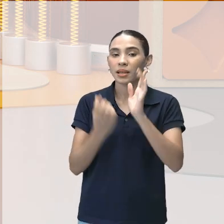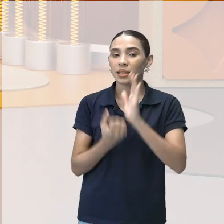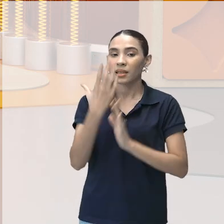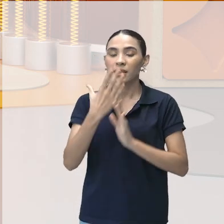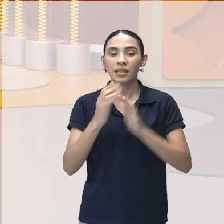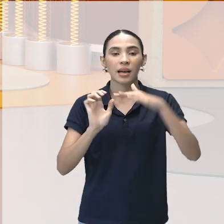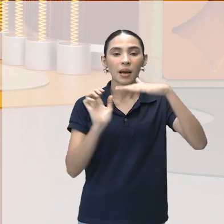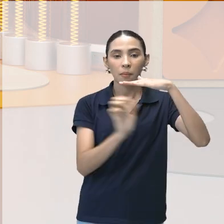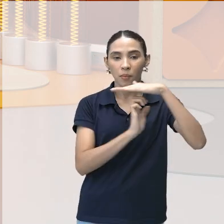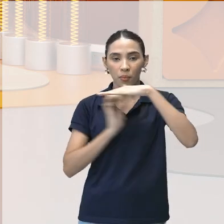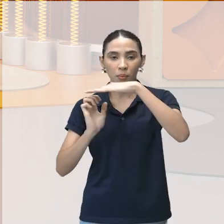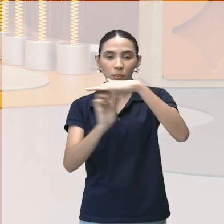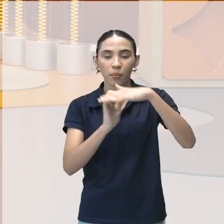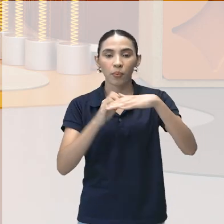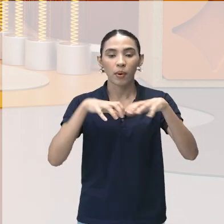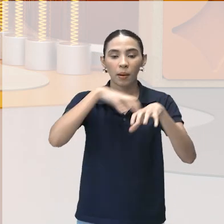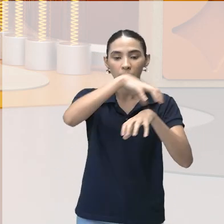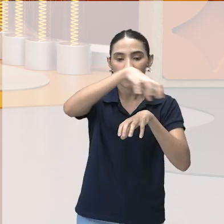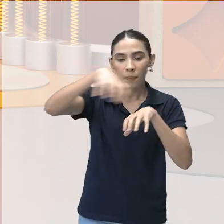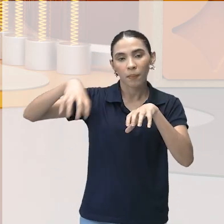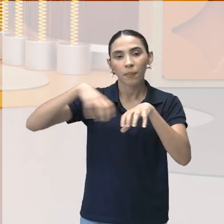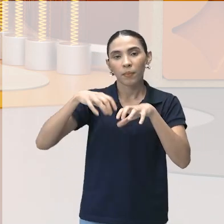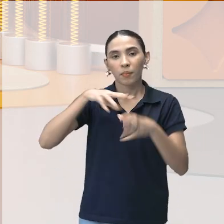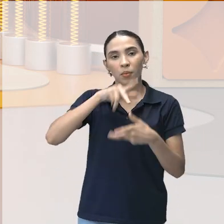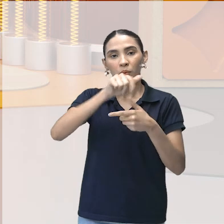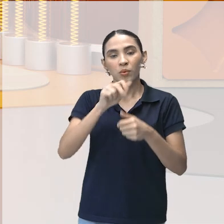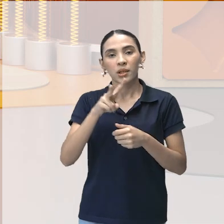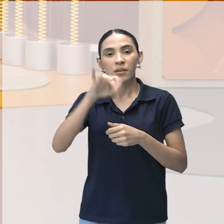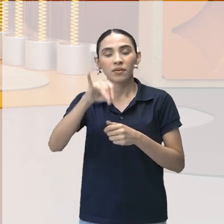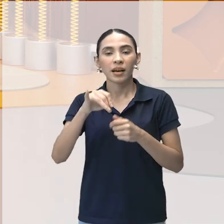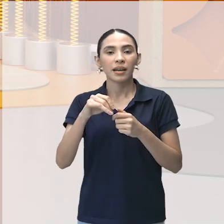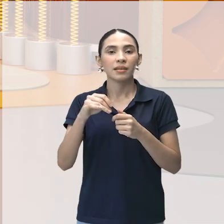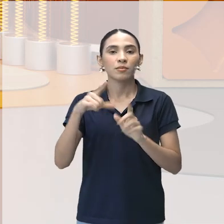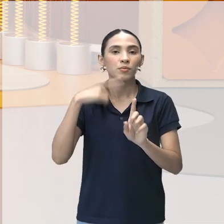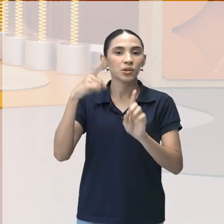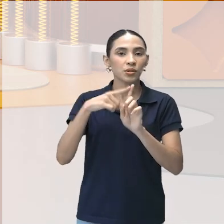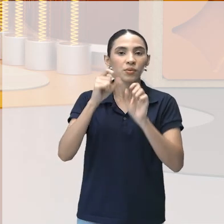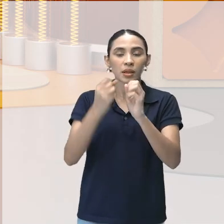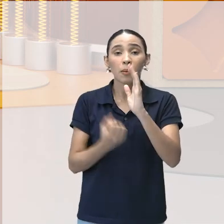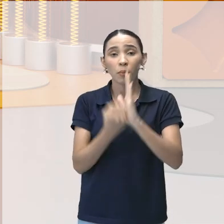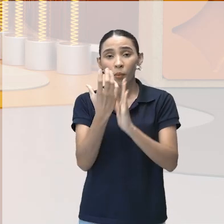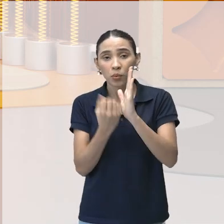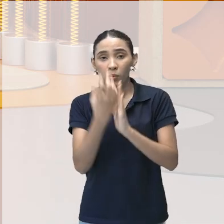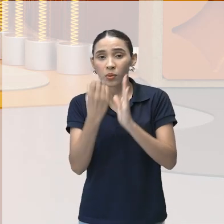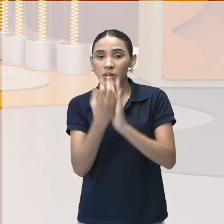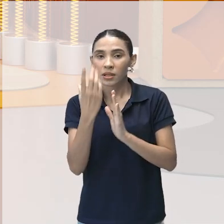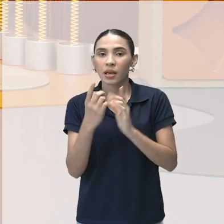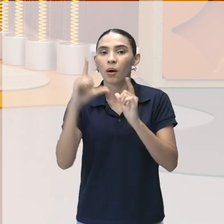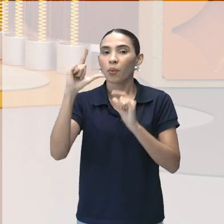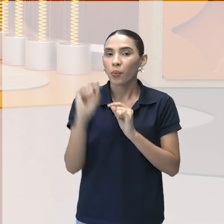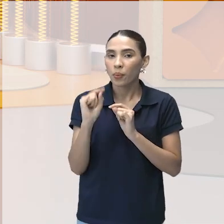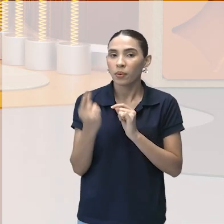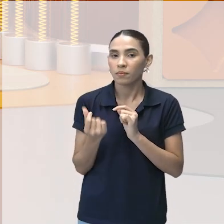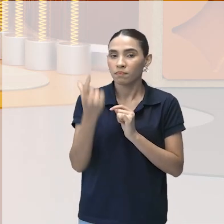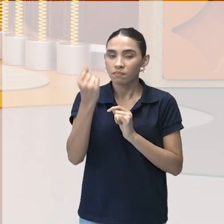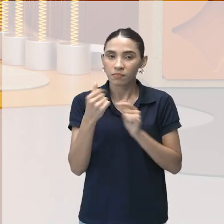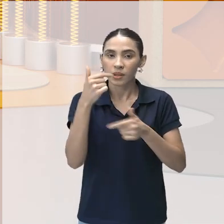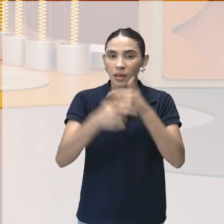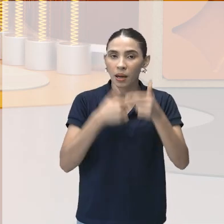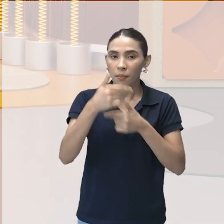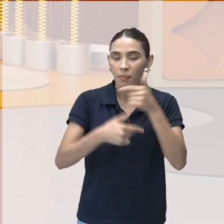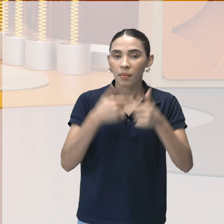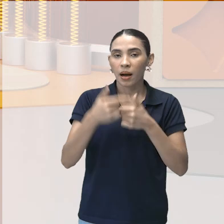filiais espalhadas por todo o mundo. E essas filiais vão atrás ali, né, de produzir a um custo menor. Atrás de mão de obra